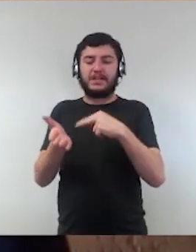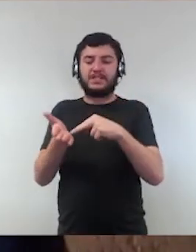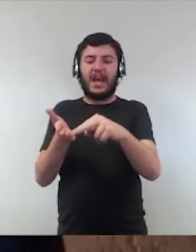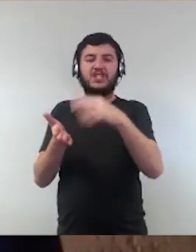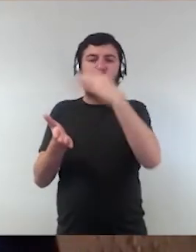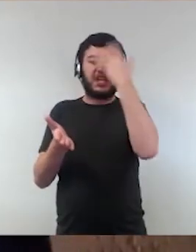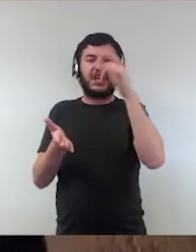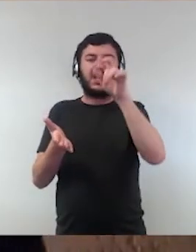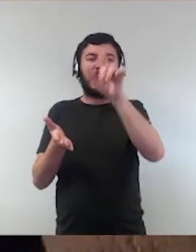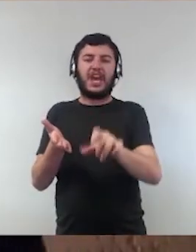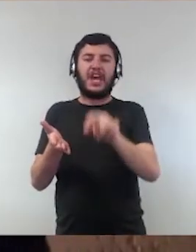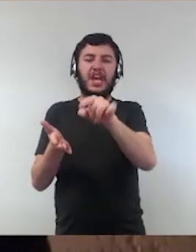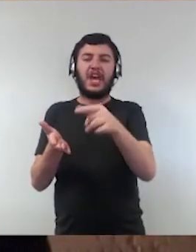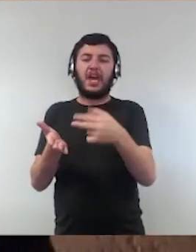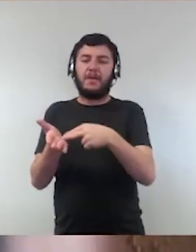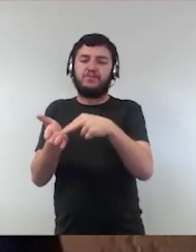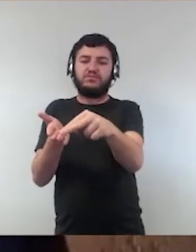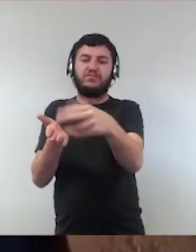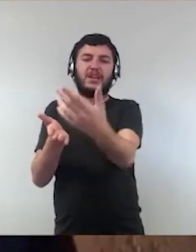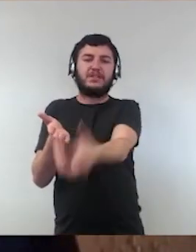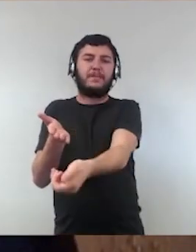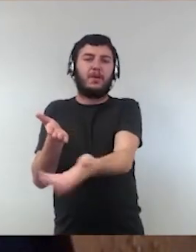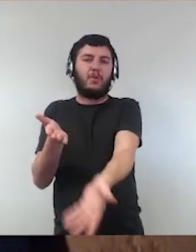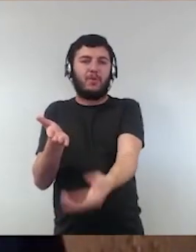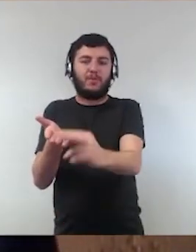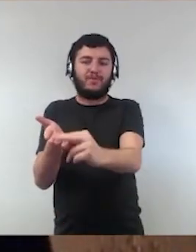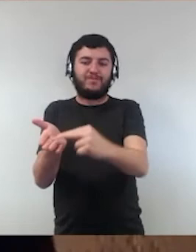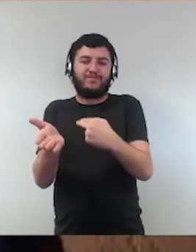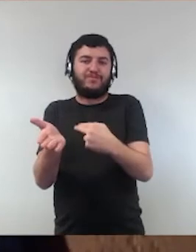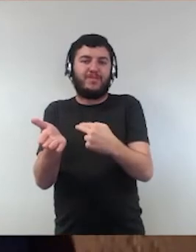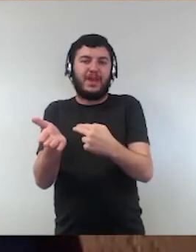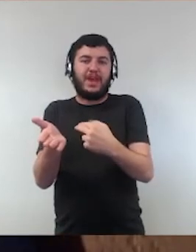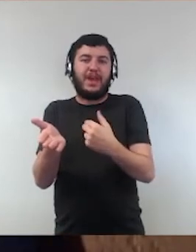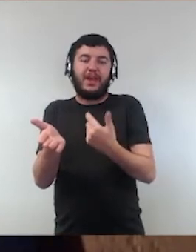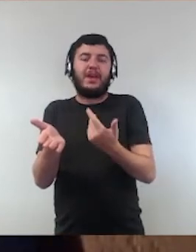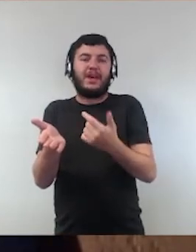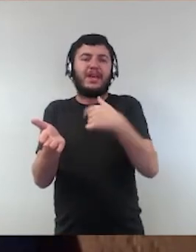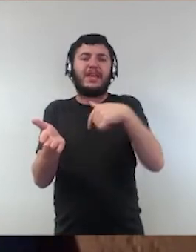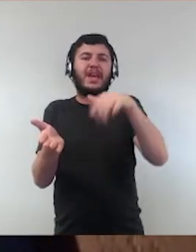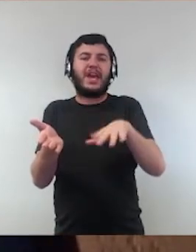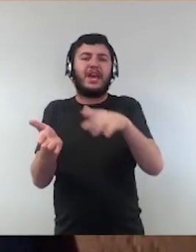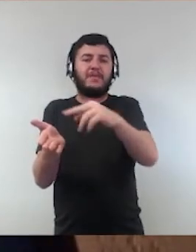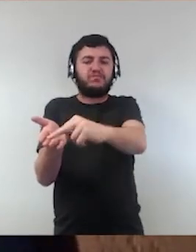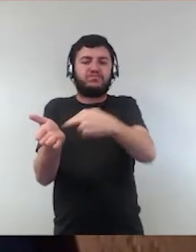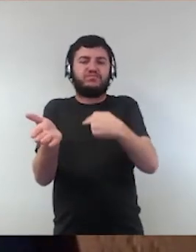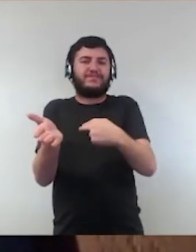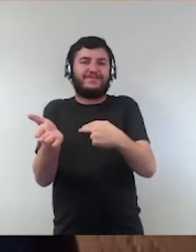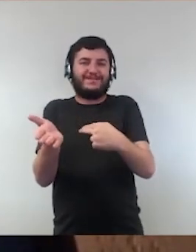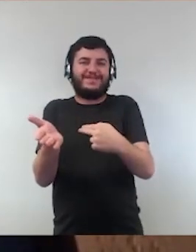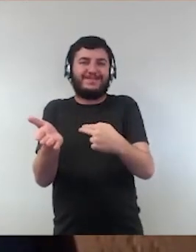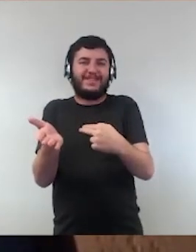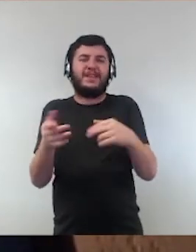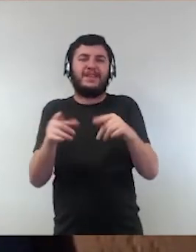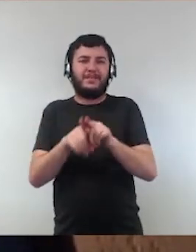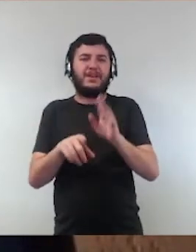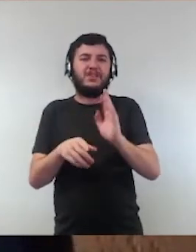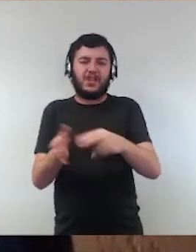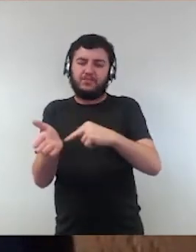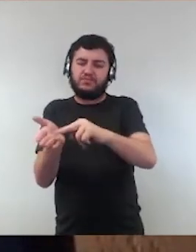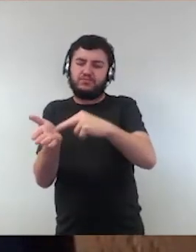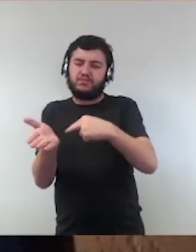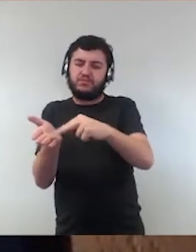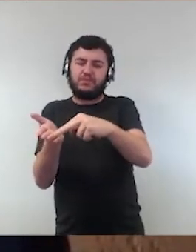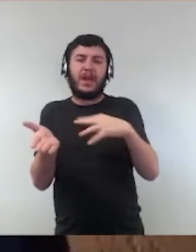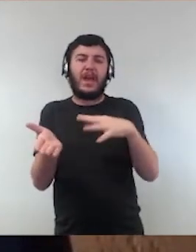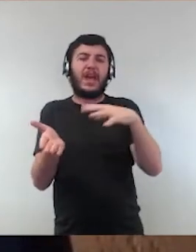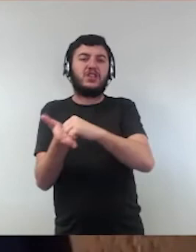certo volume de viralidade, digamos assim, tem uma certa quantificação estabelecida de difusão.